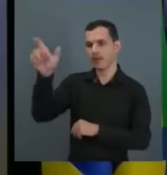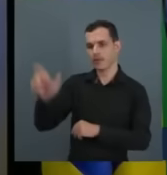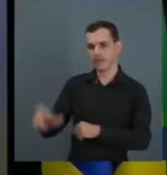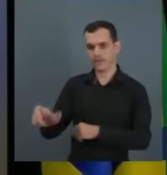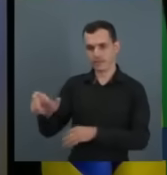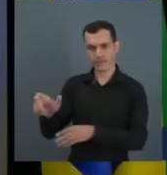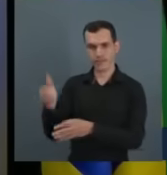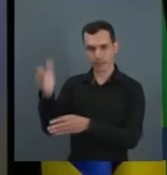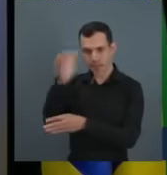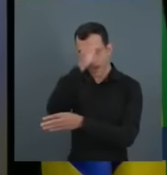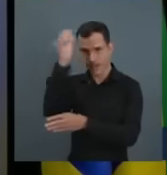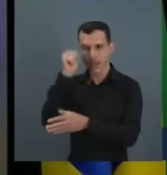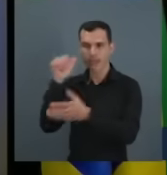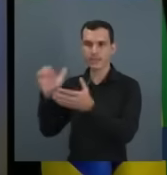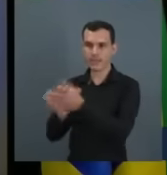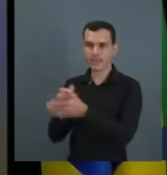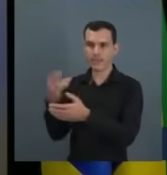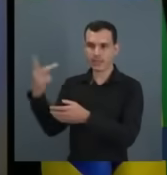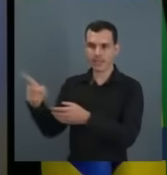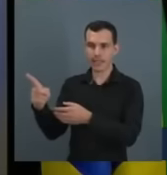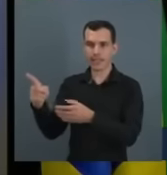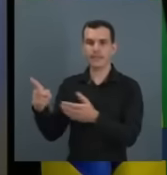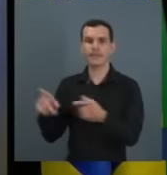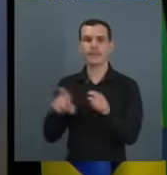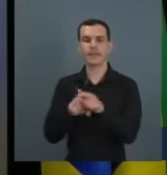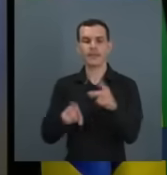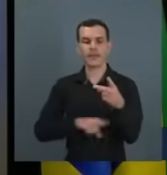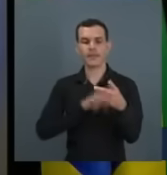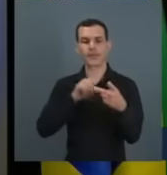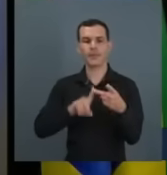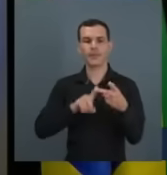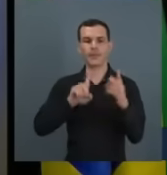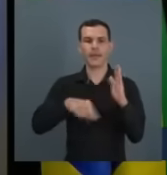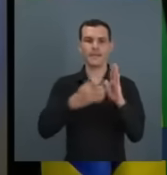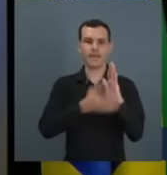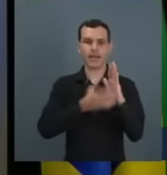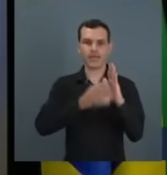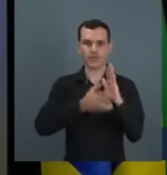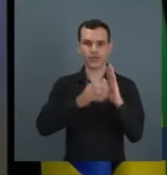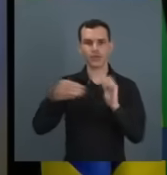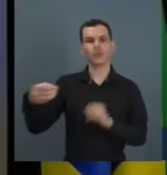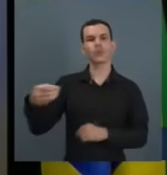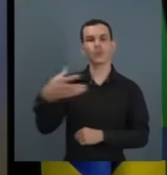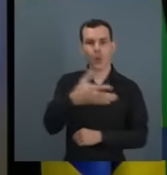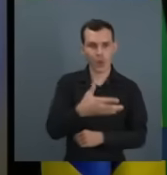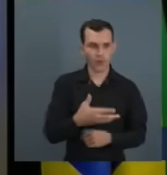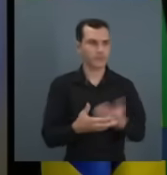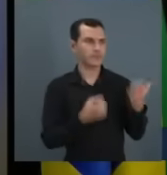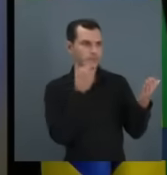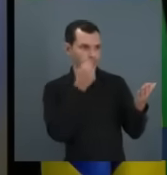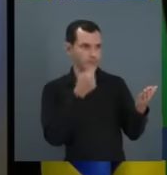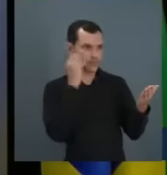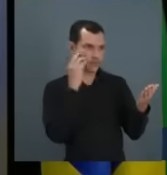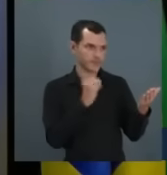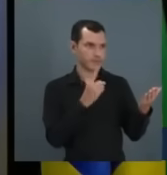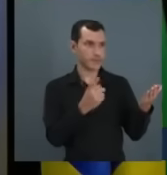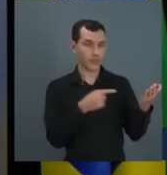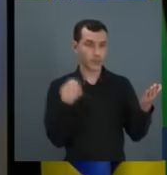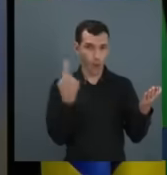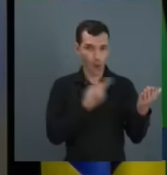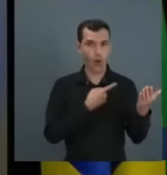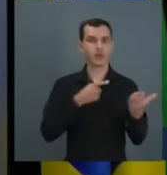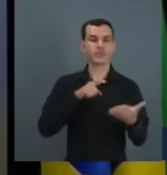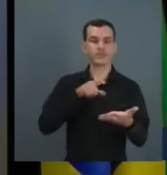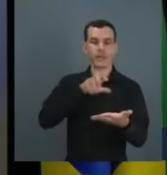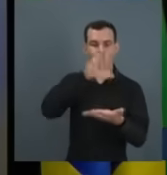Santana. Junto com o Partido Novo, senador Isalci Lucas, ajuizamos